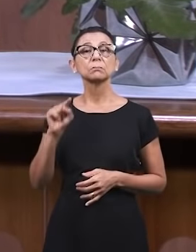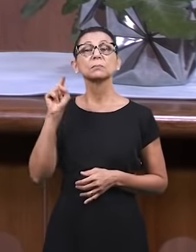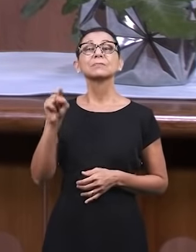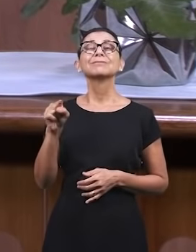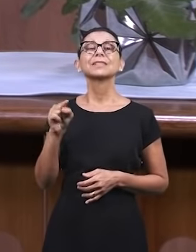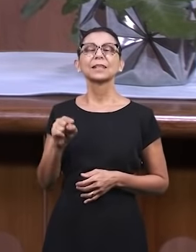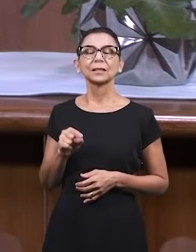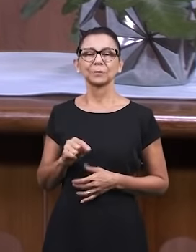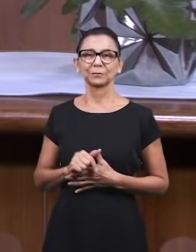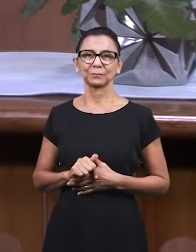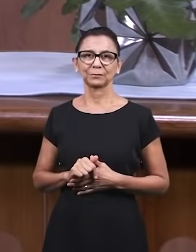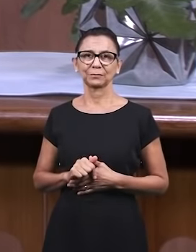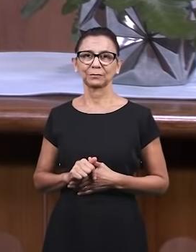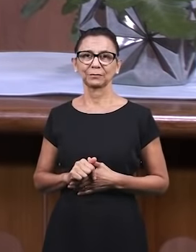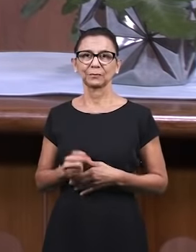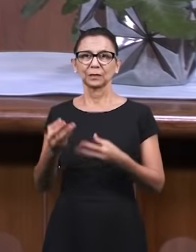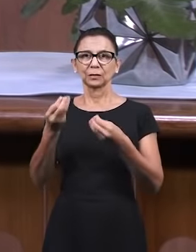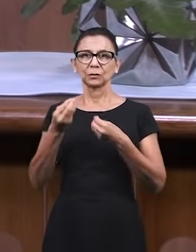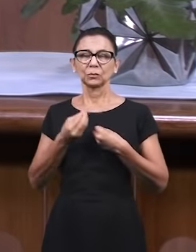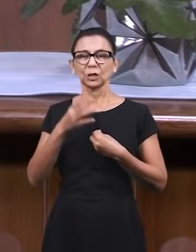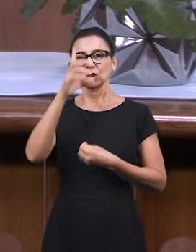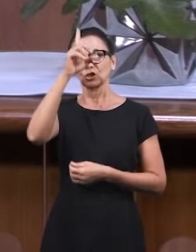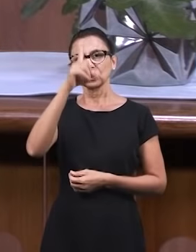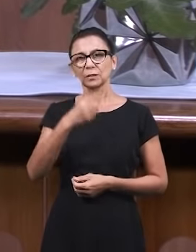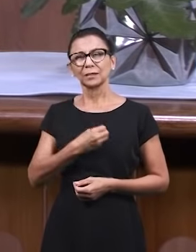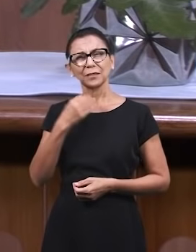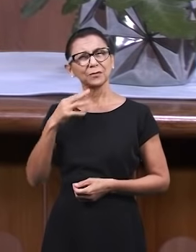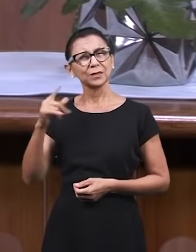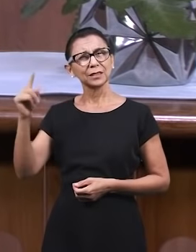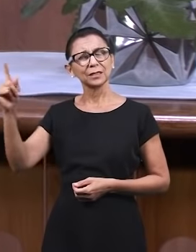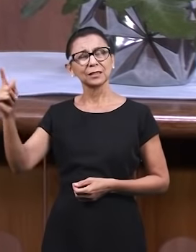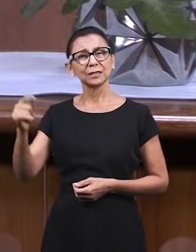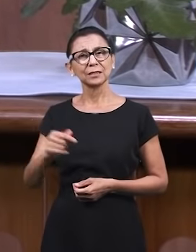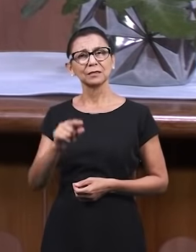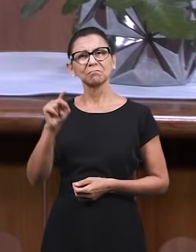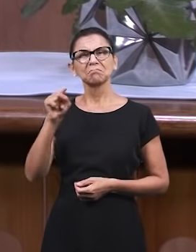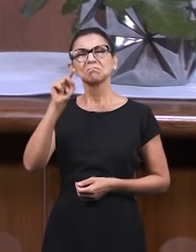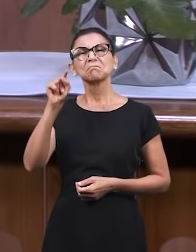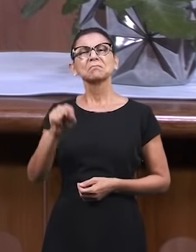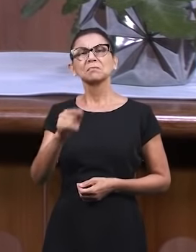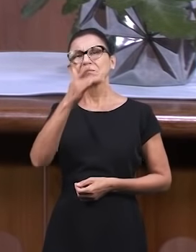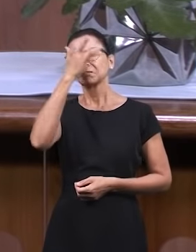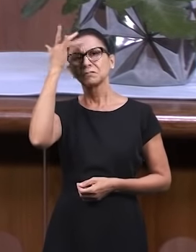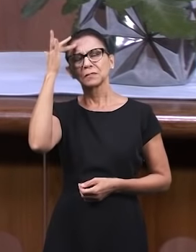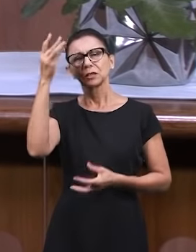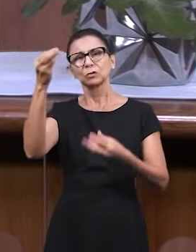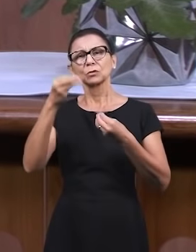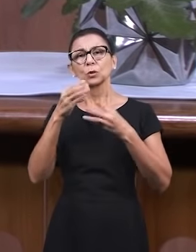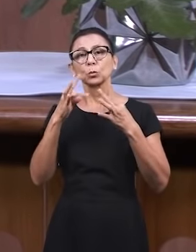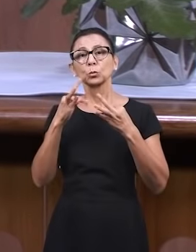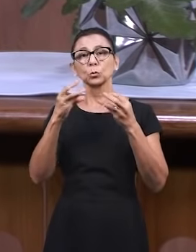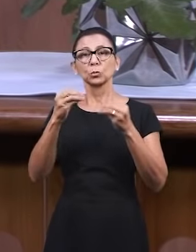Quem nos deu direito à vida eterna? Quem nos deu tudo o que nós temos hoje?